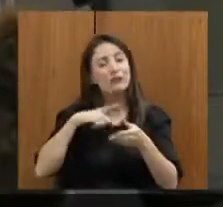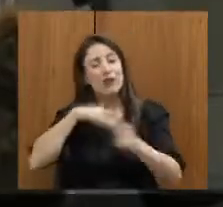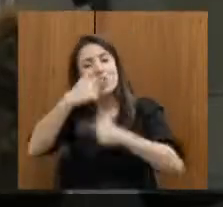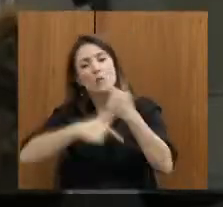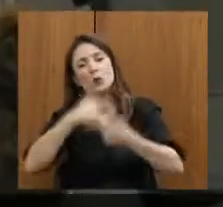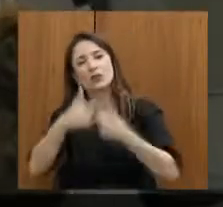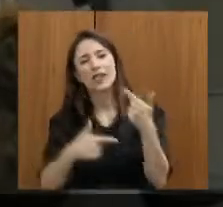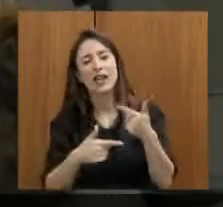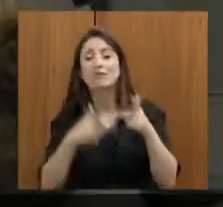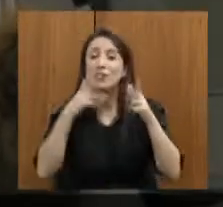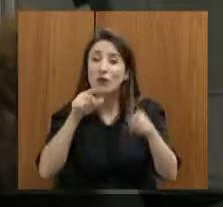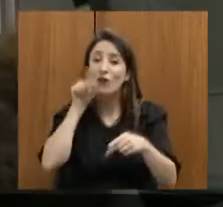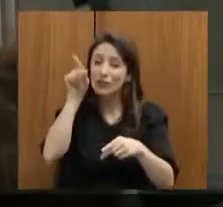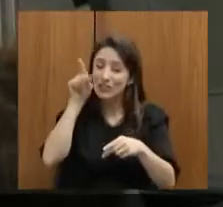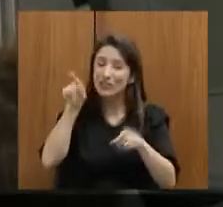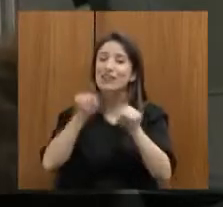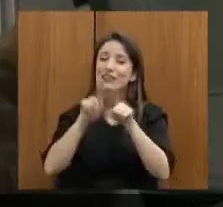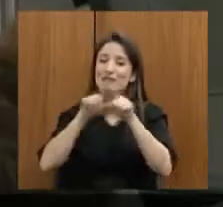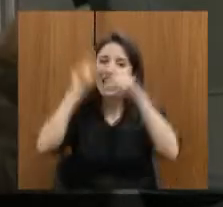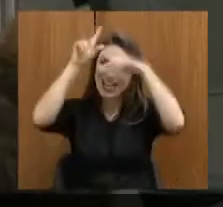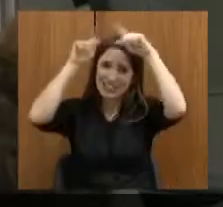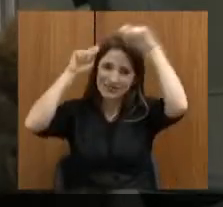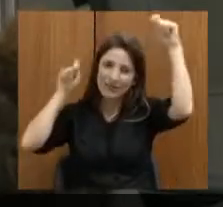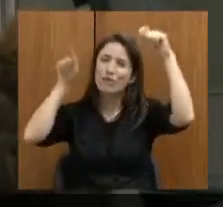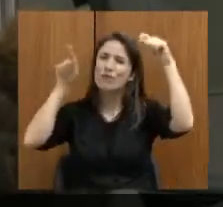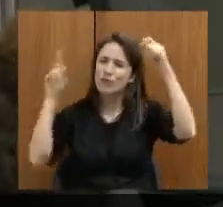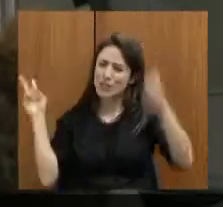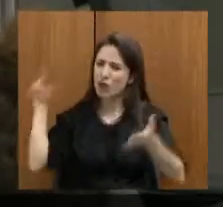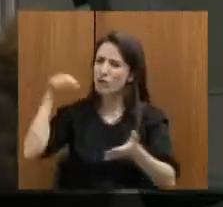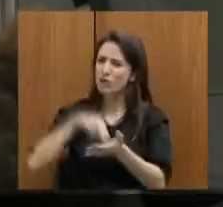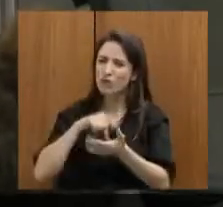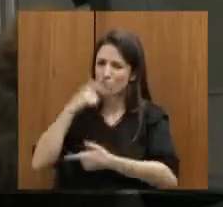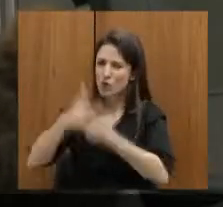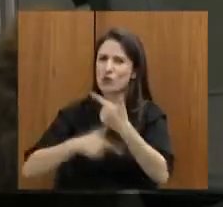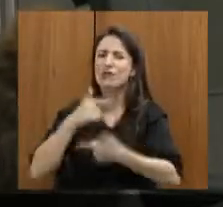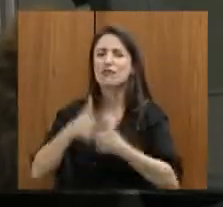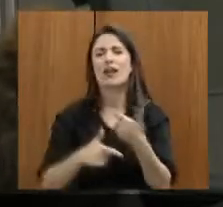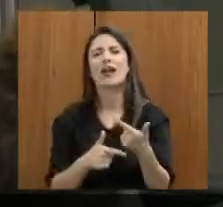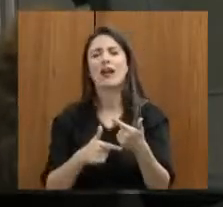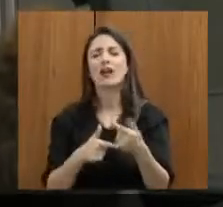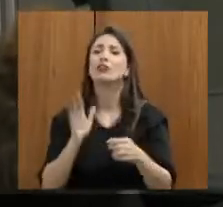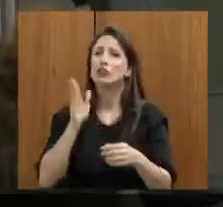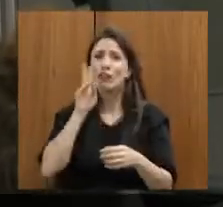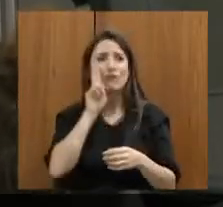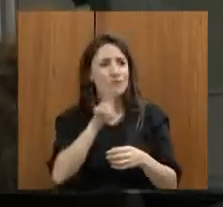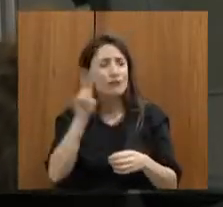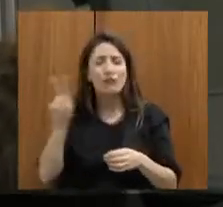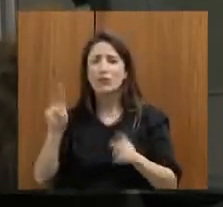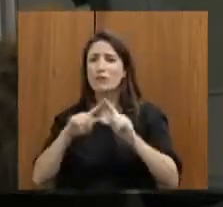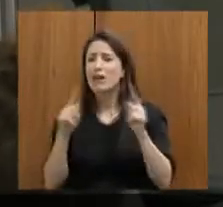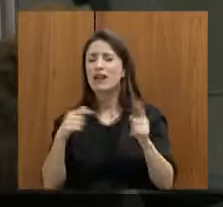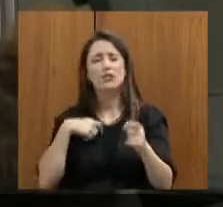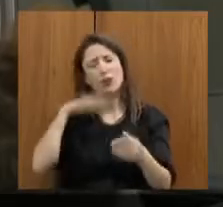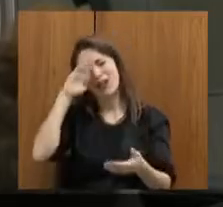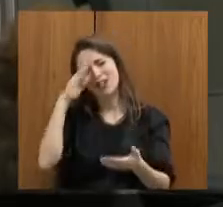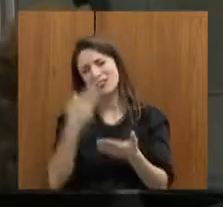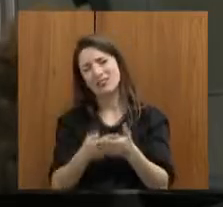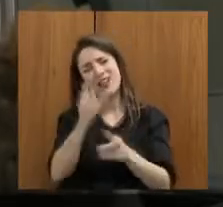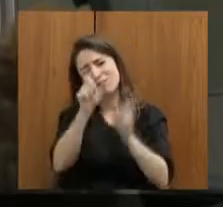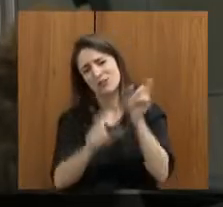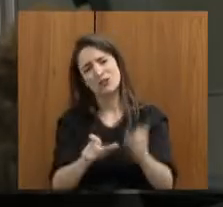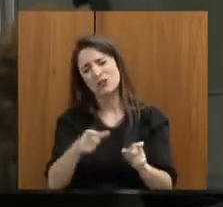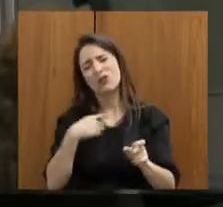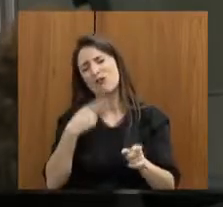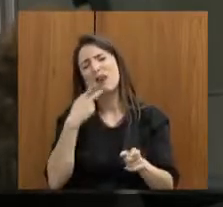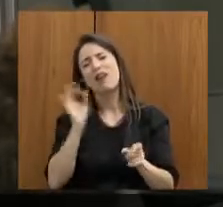tá aqui abraçando uma causa que eu já vi essa causa que eu não acreditava no homem não um partido não tô aqui falar